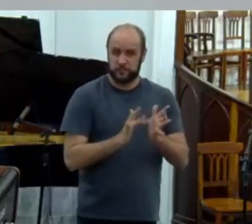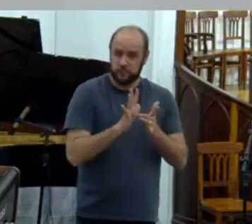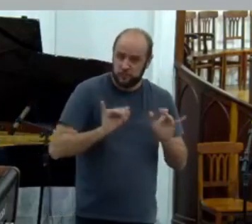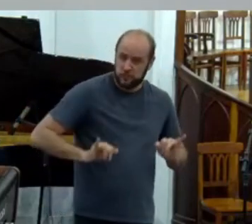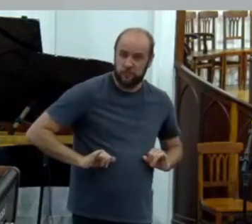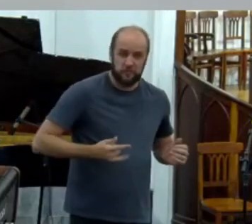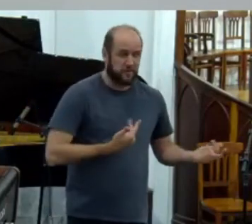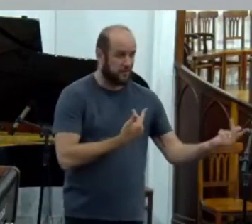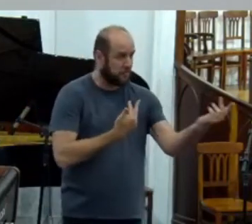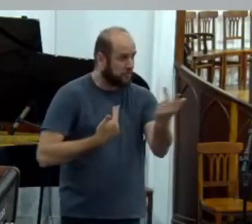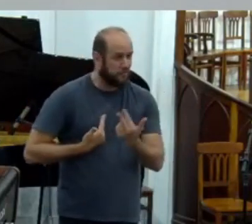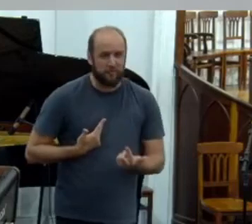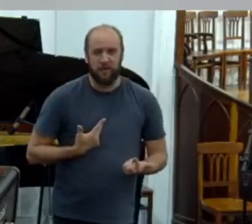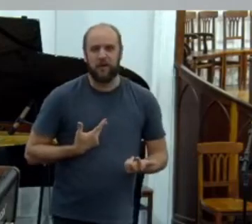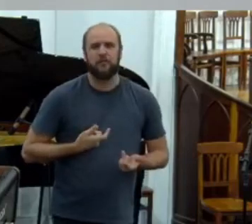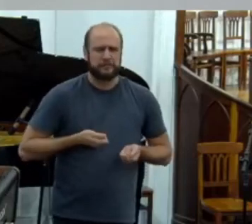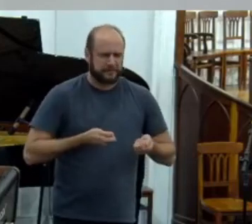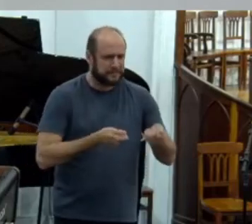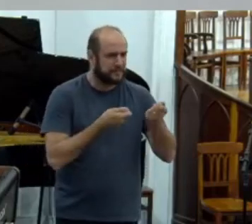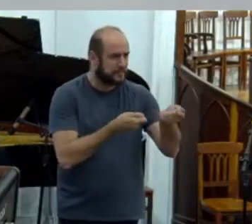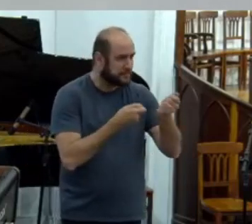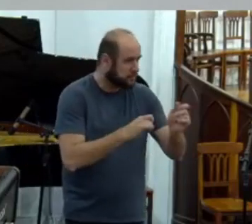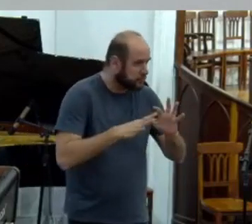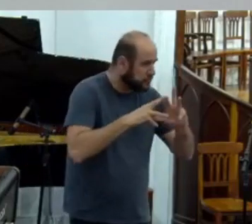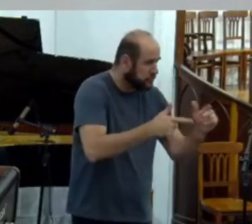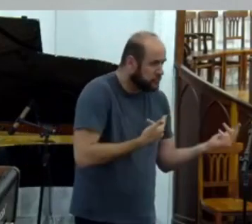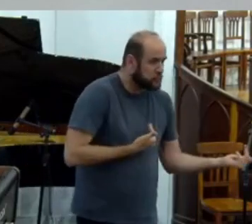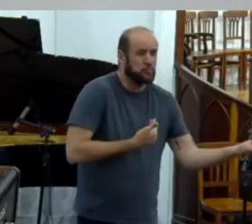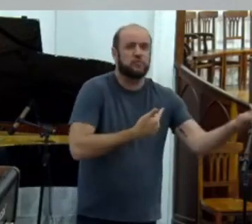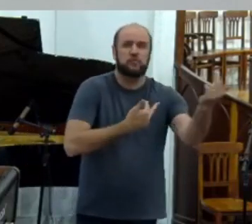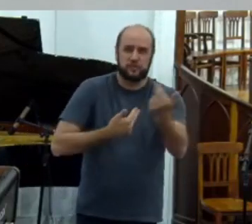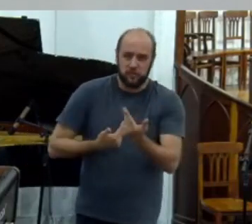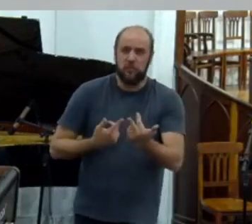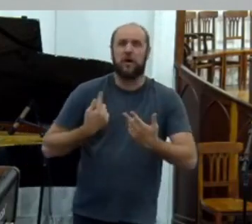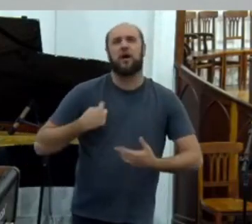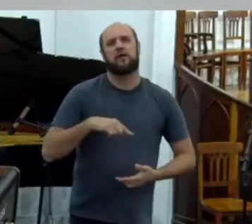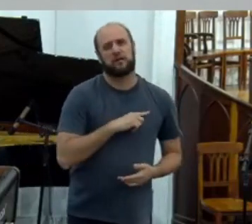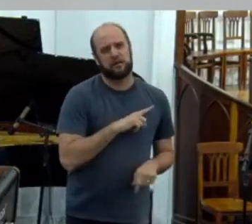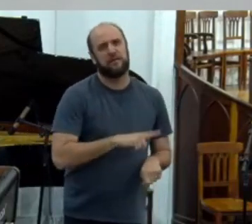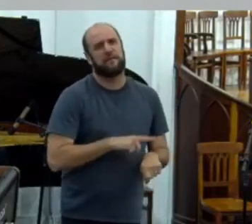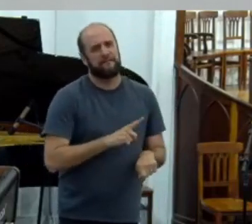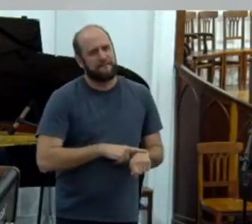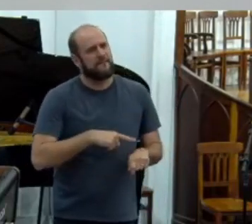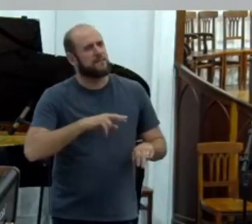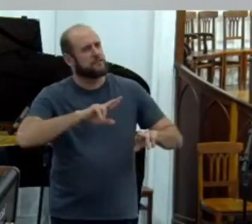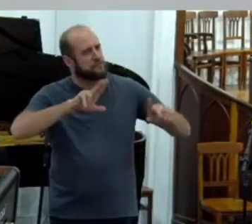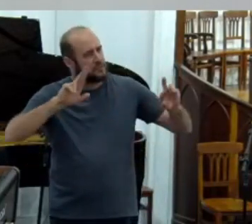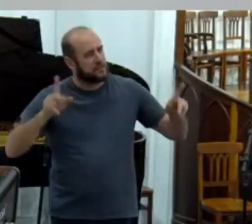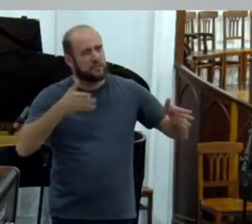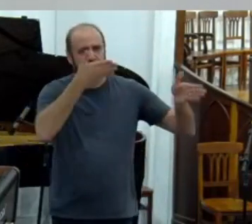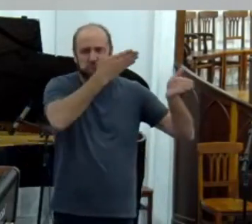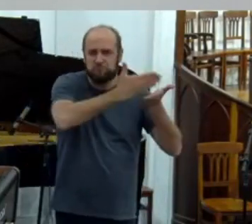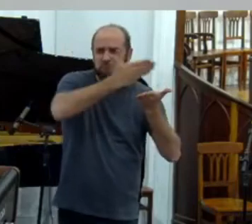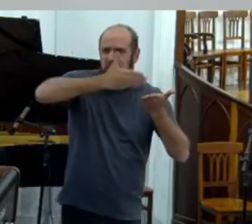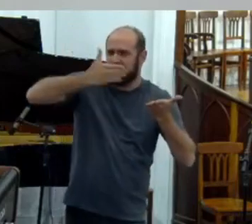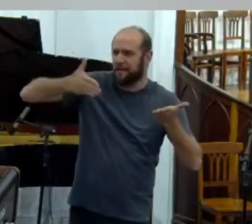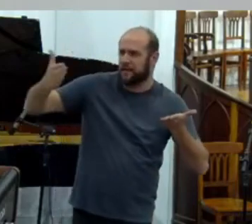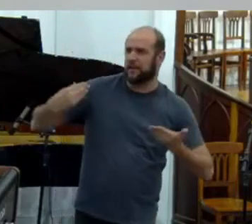sofremos, para que ele fosse tentado em todas as coisas como nós somos tentados em diversos tempos, em diversos momentos de nossa vida,